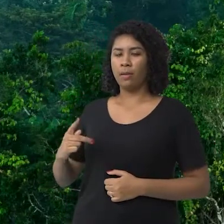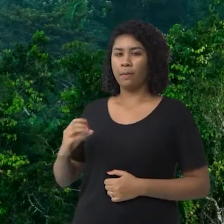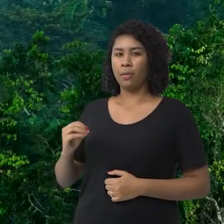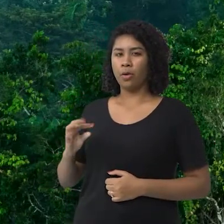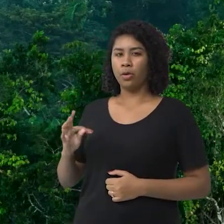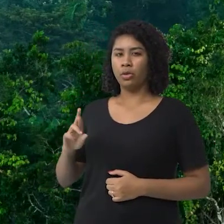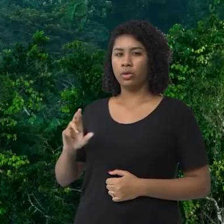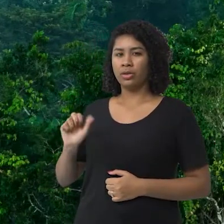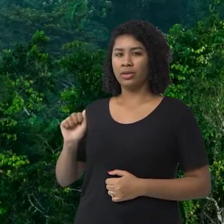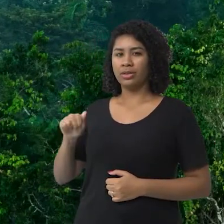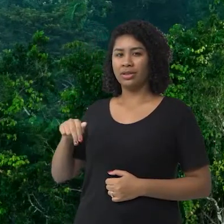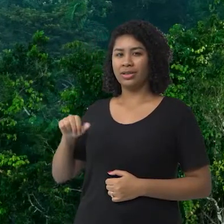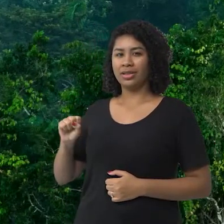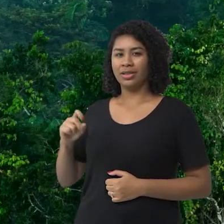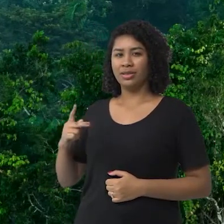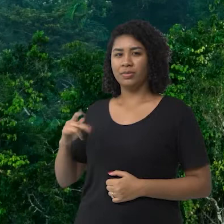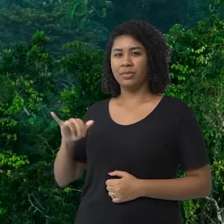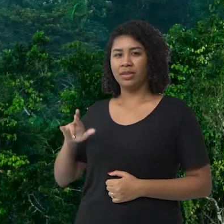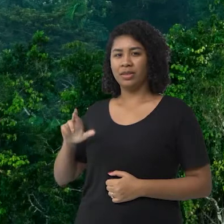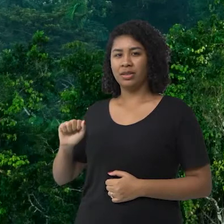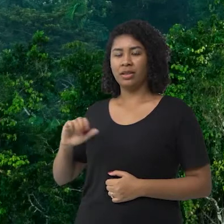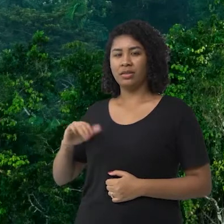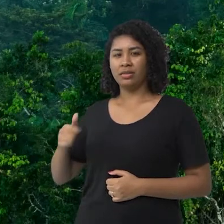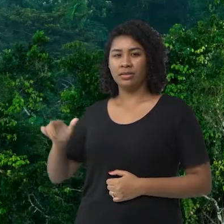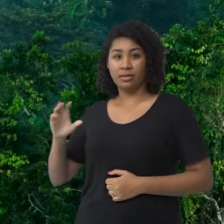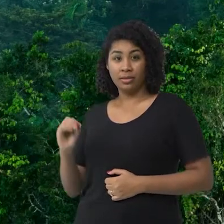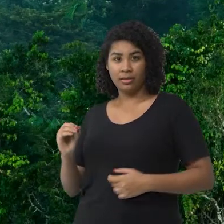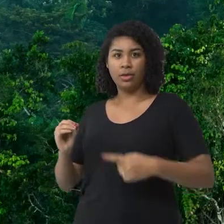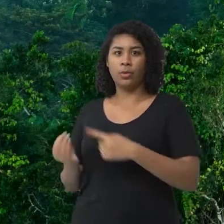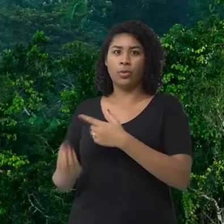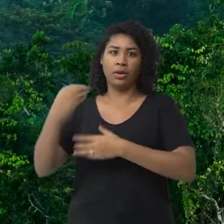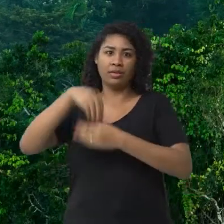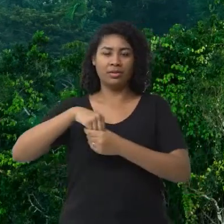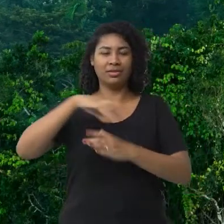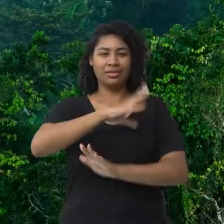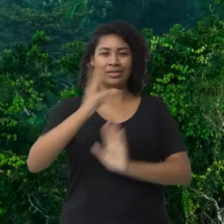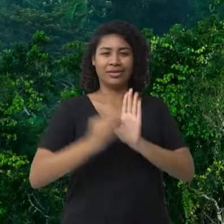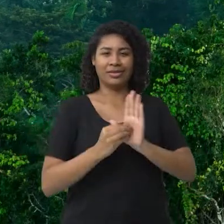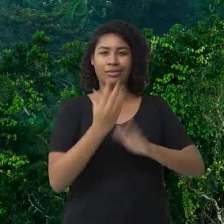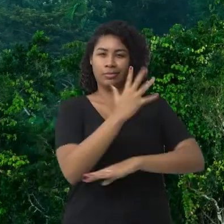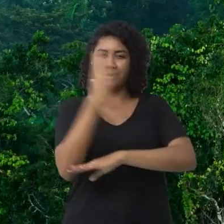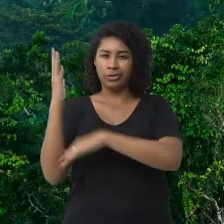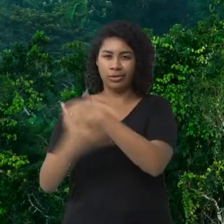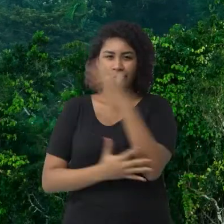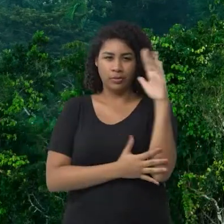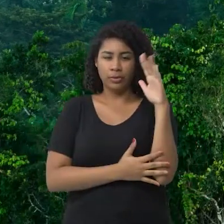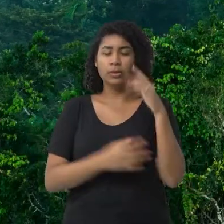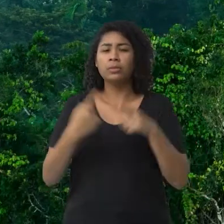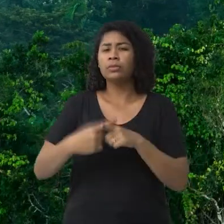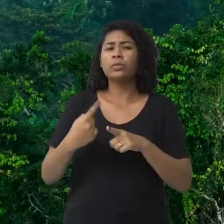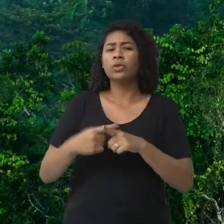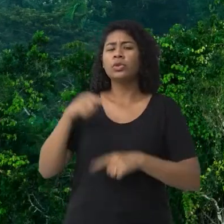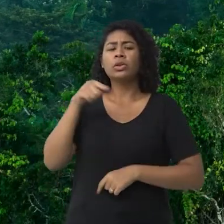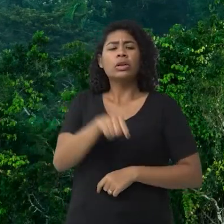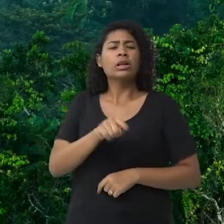evapotranspiração na floresta amazônica. Nome grande, né? E por que ele se chama assim e o que é